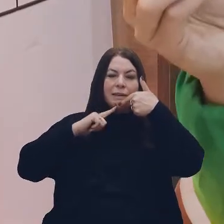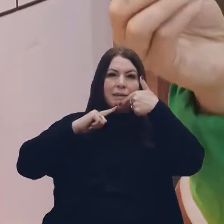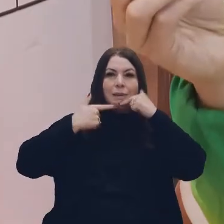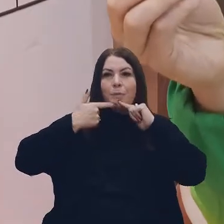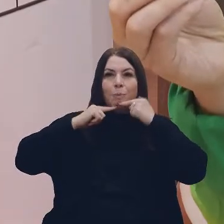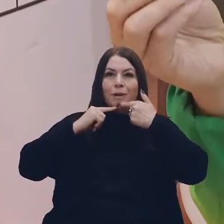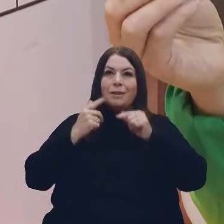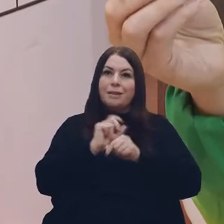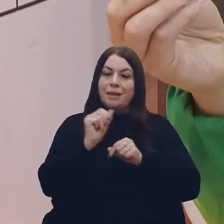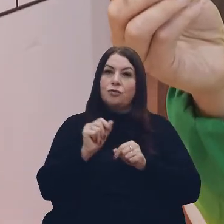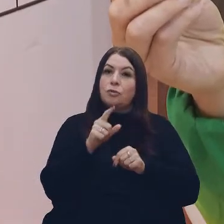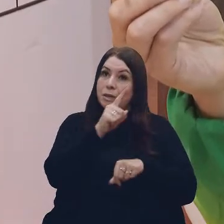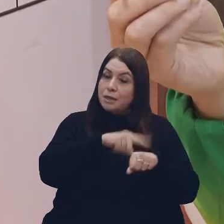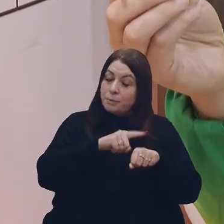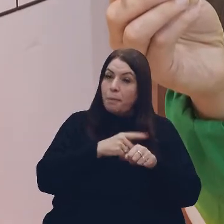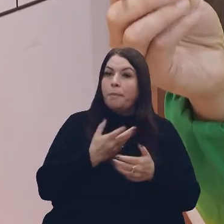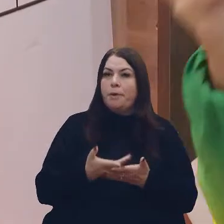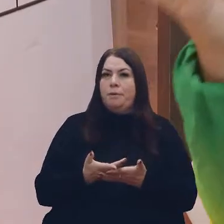minha...